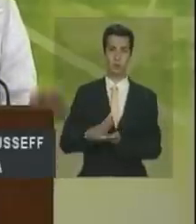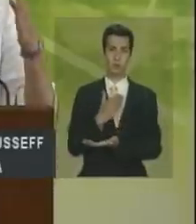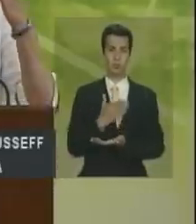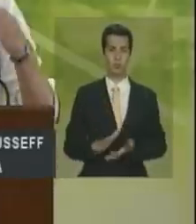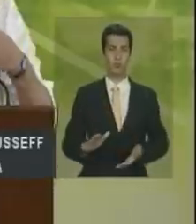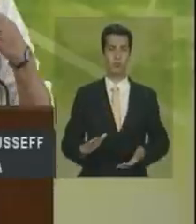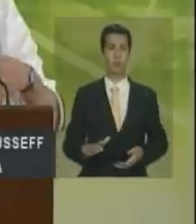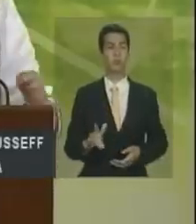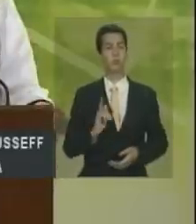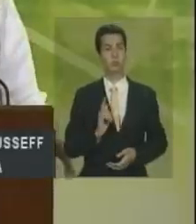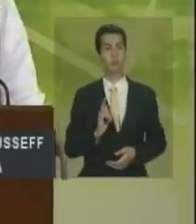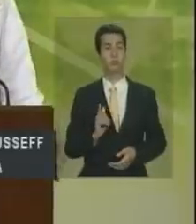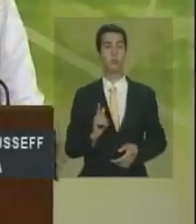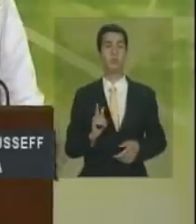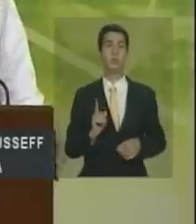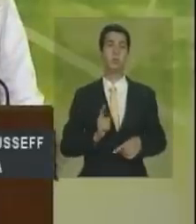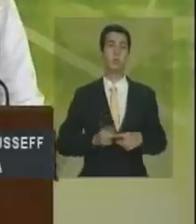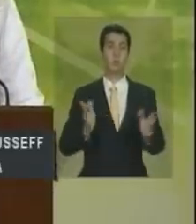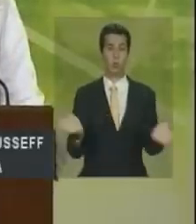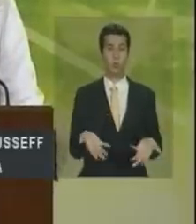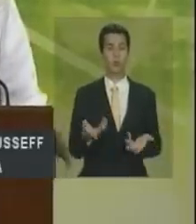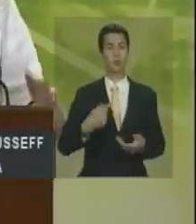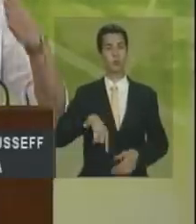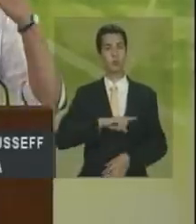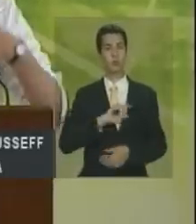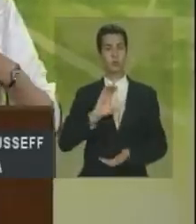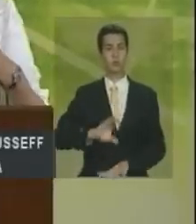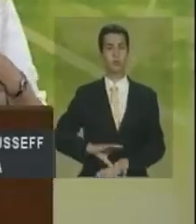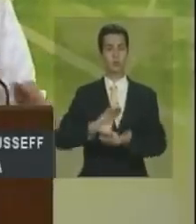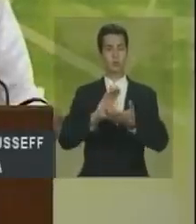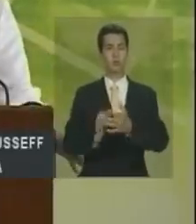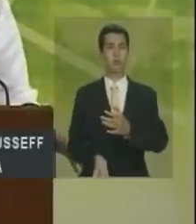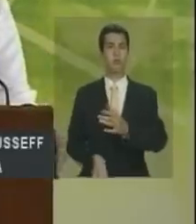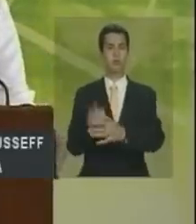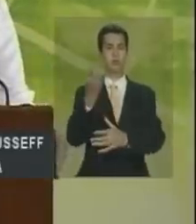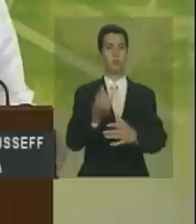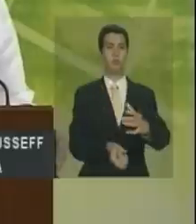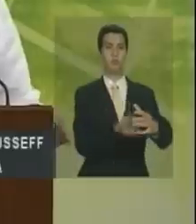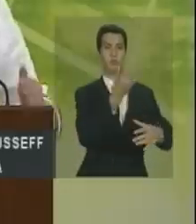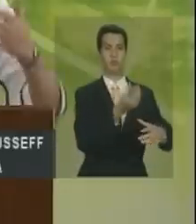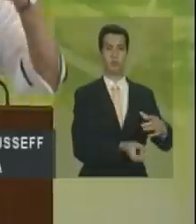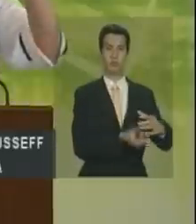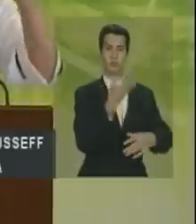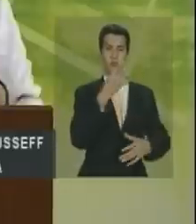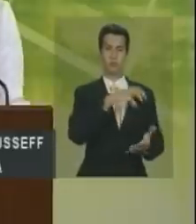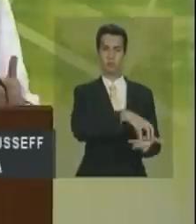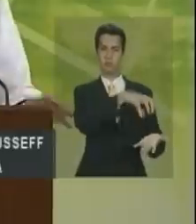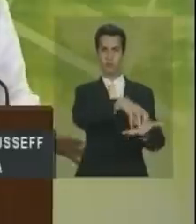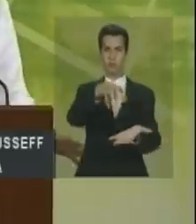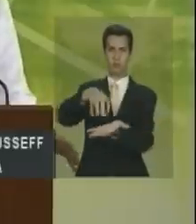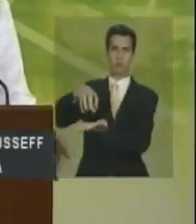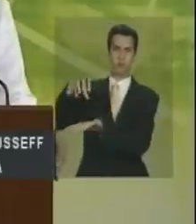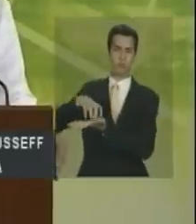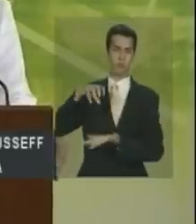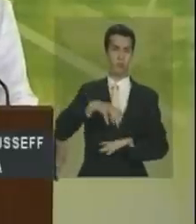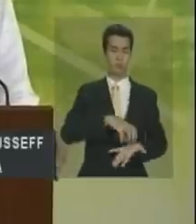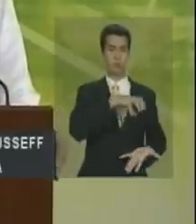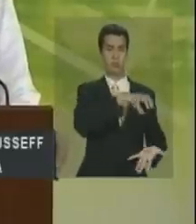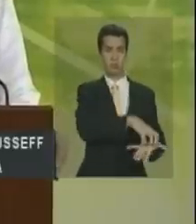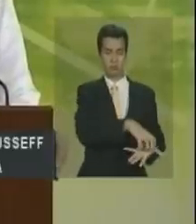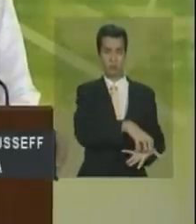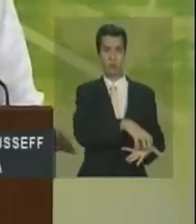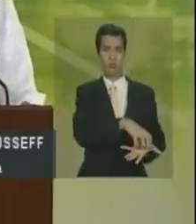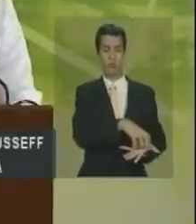as câmaras que hoje nós instalamos, esses comitês de competitividade, esses fóruns de